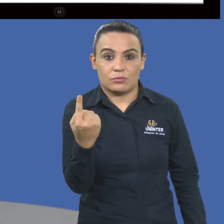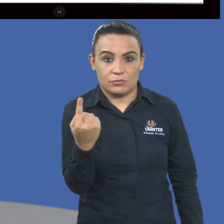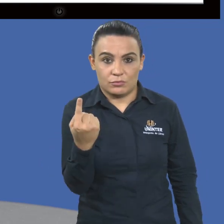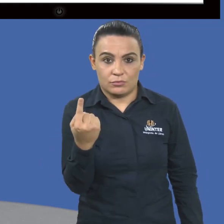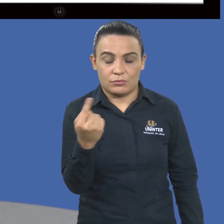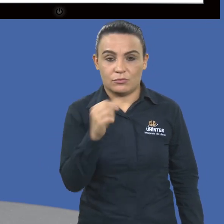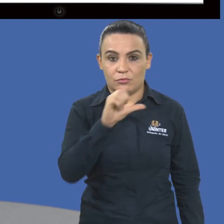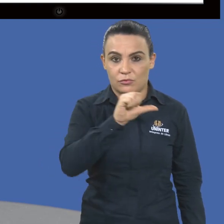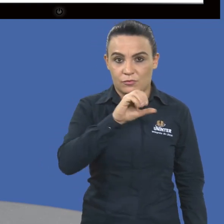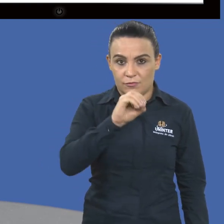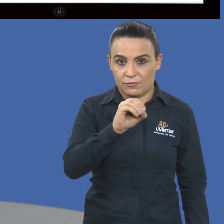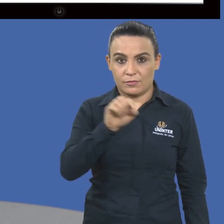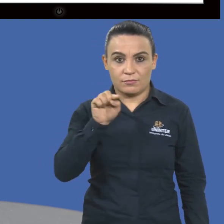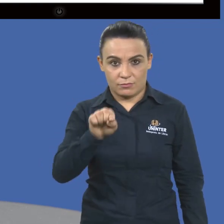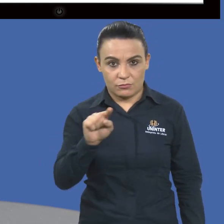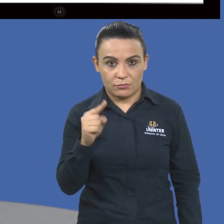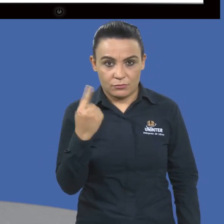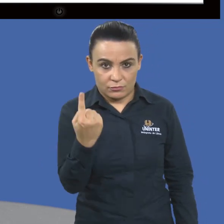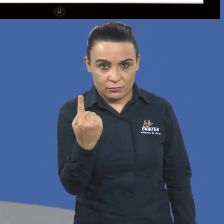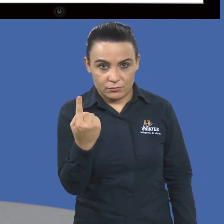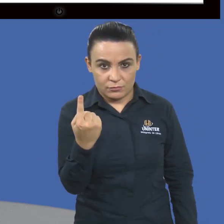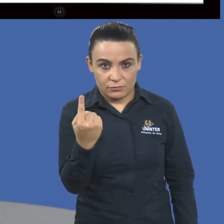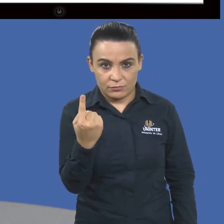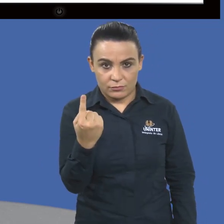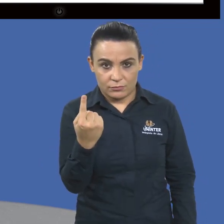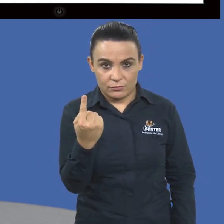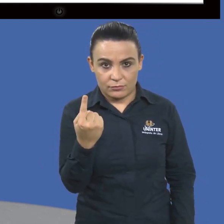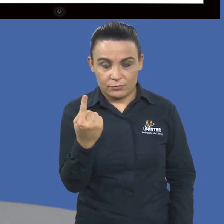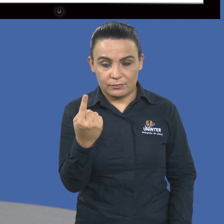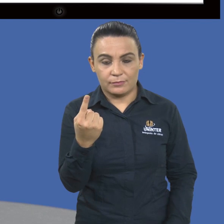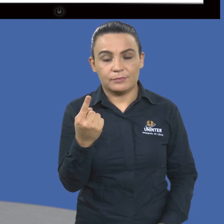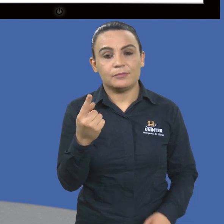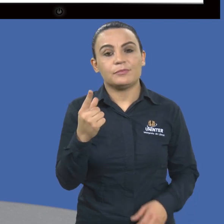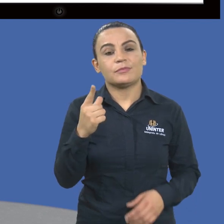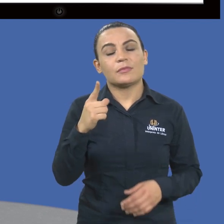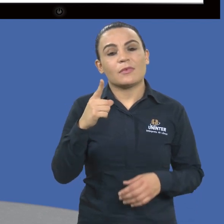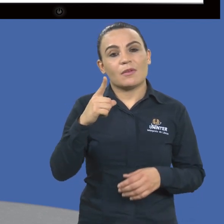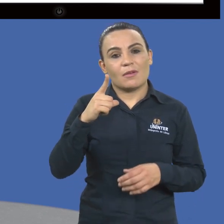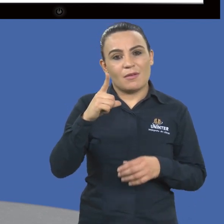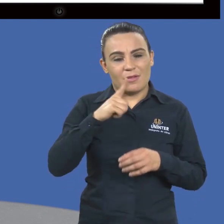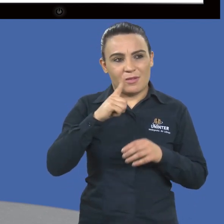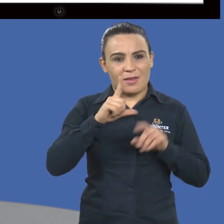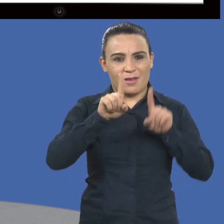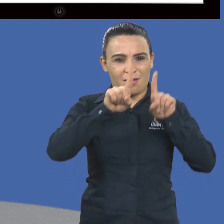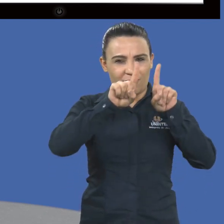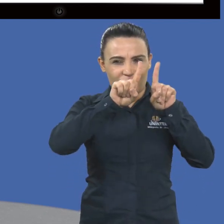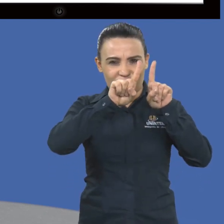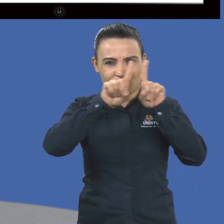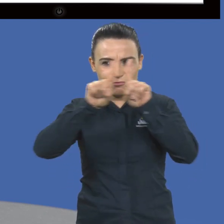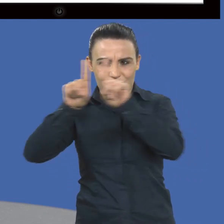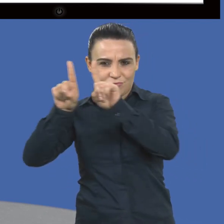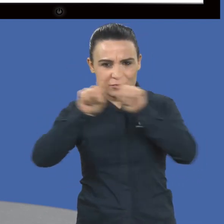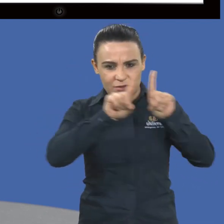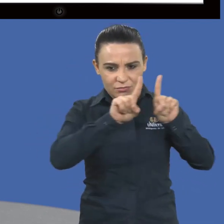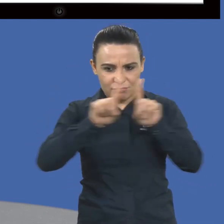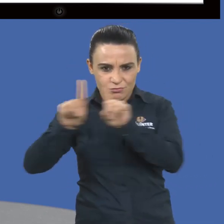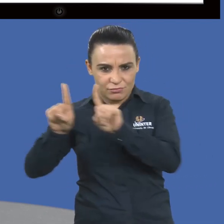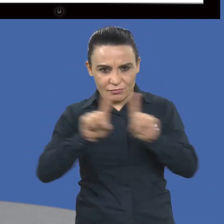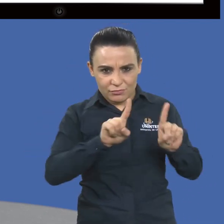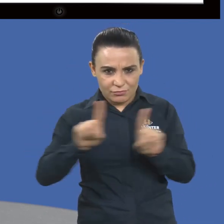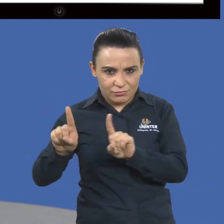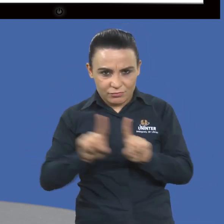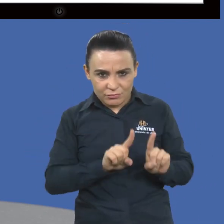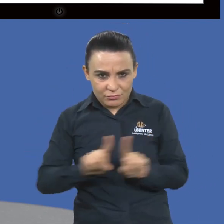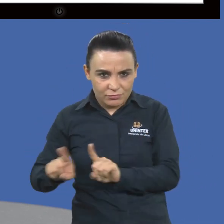Q90.1, desculpe, onde essa trissomia aparece na criança no